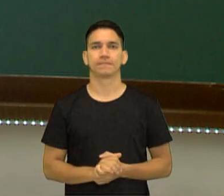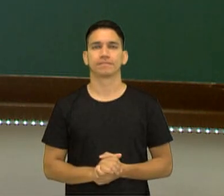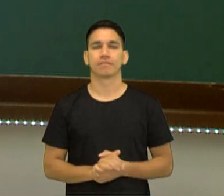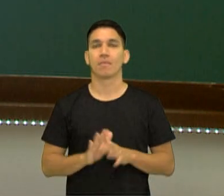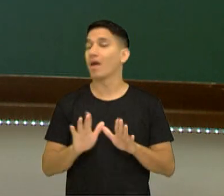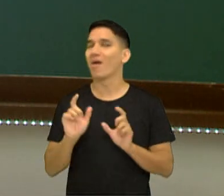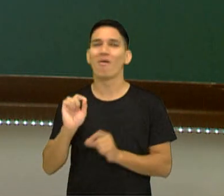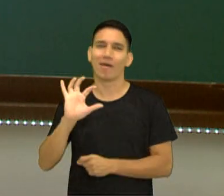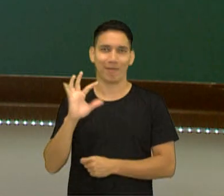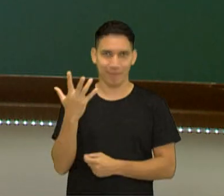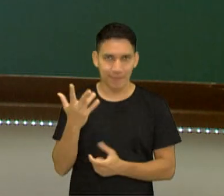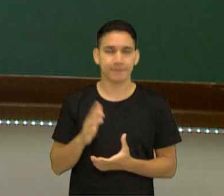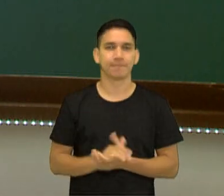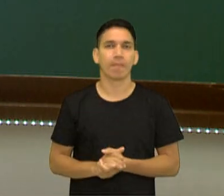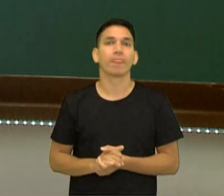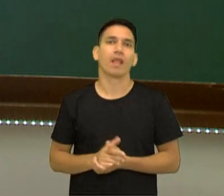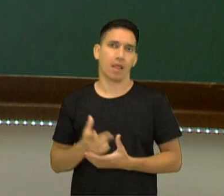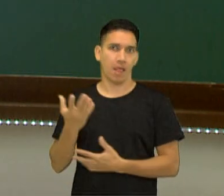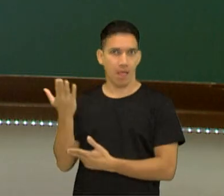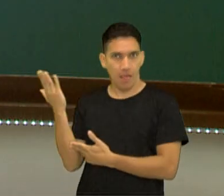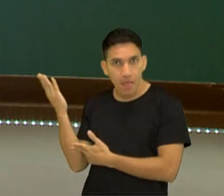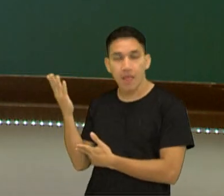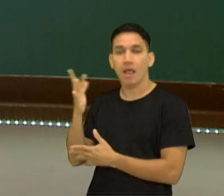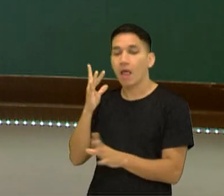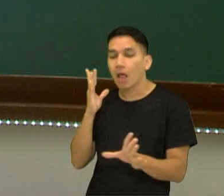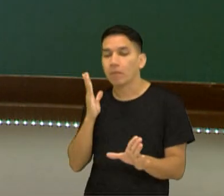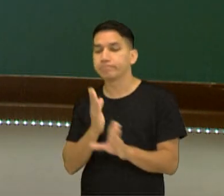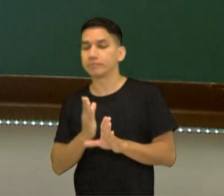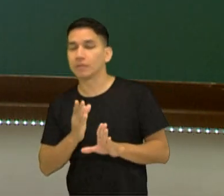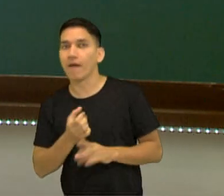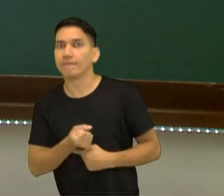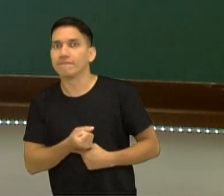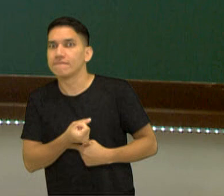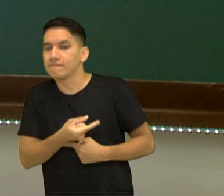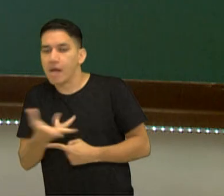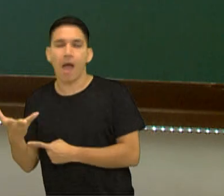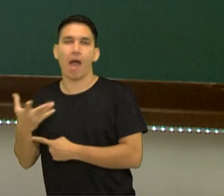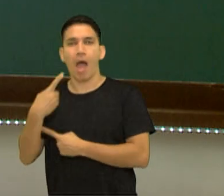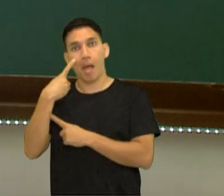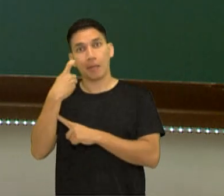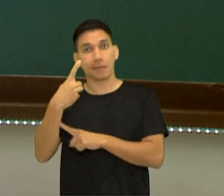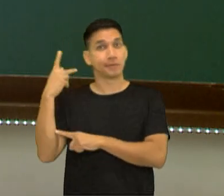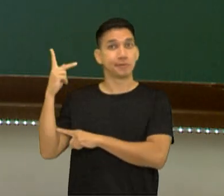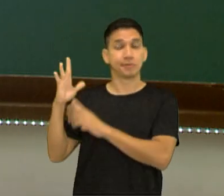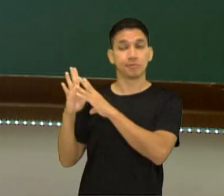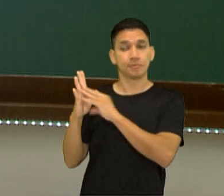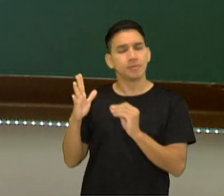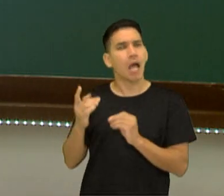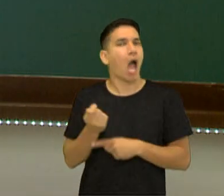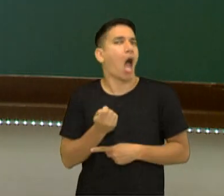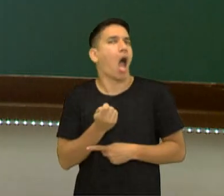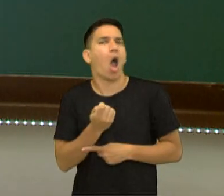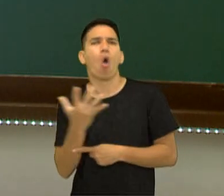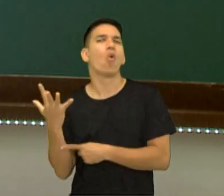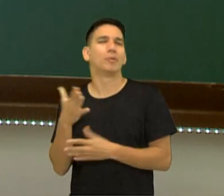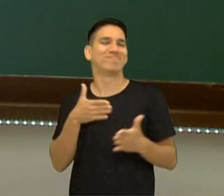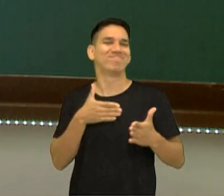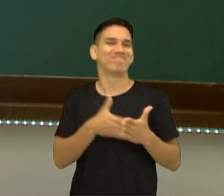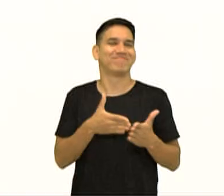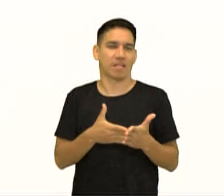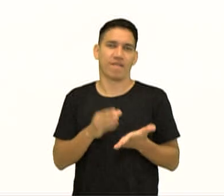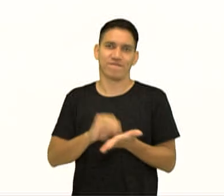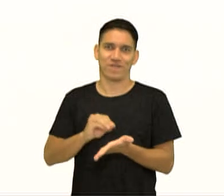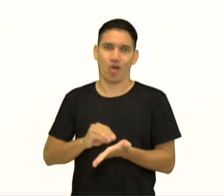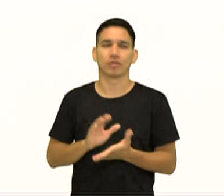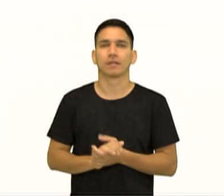Acontece que o Rutherford, apesar de ter descoberto várias coisas interessantes, o seu modelo também tinha alguma limitação. O